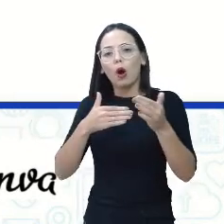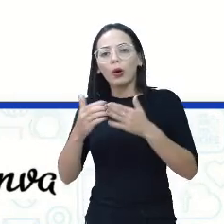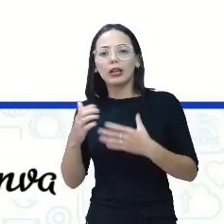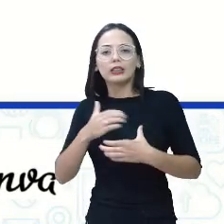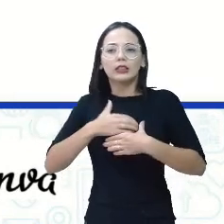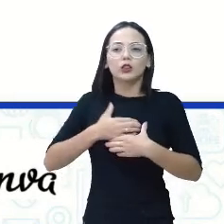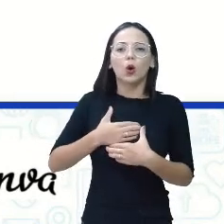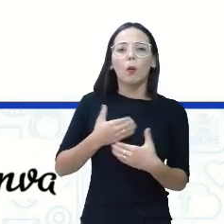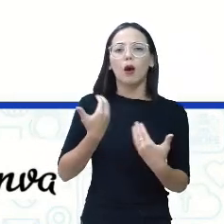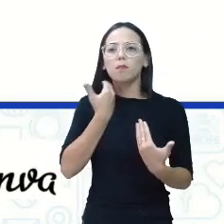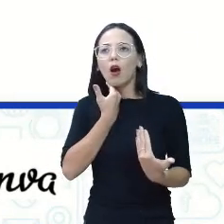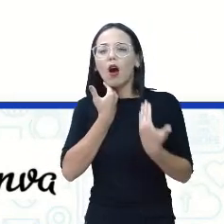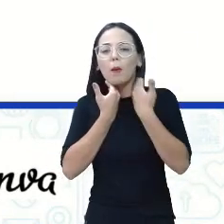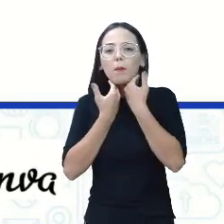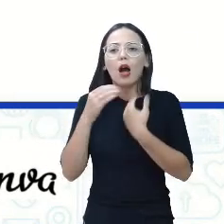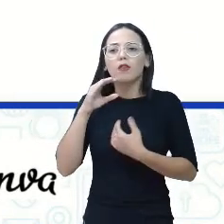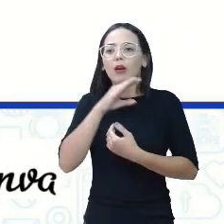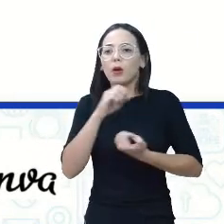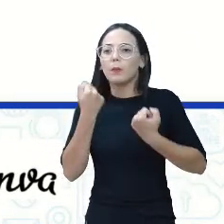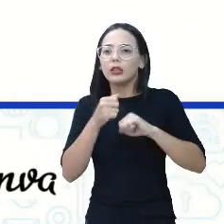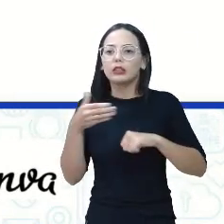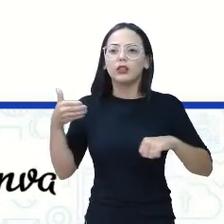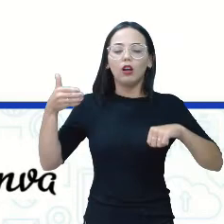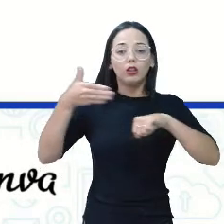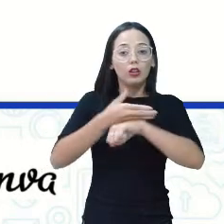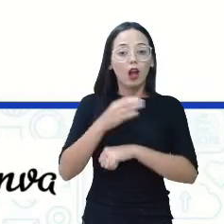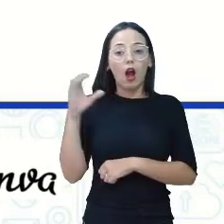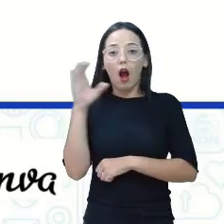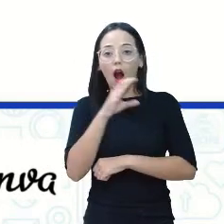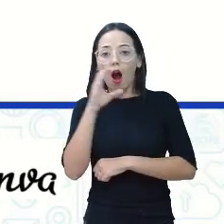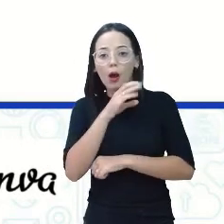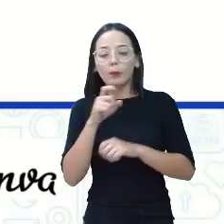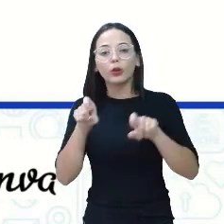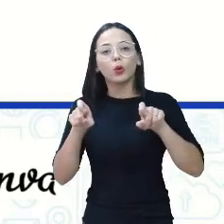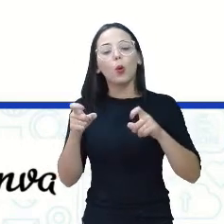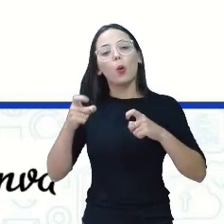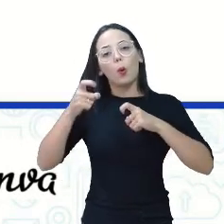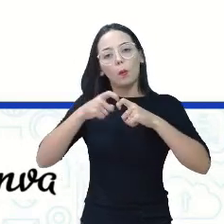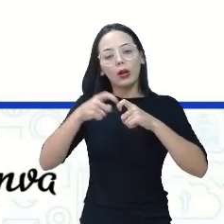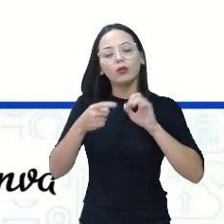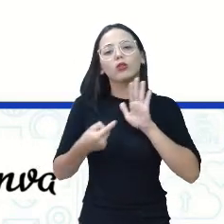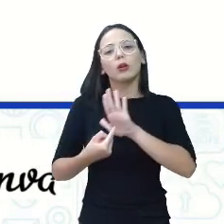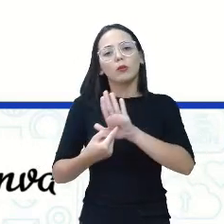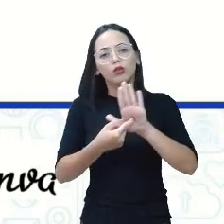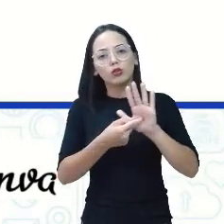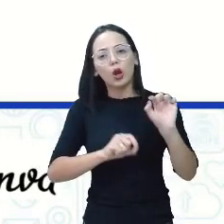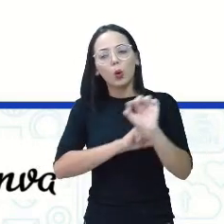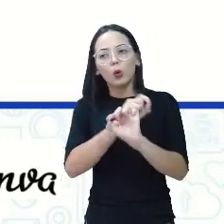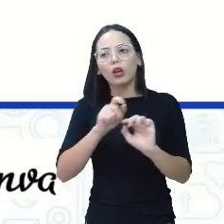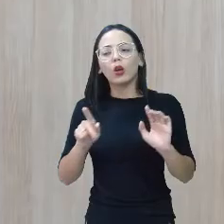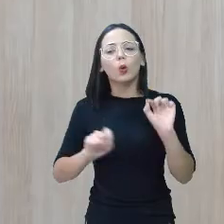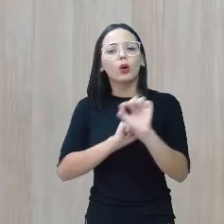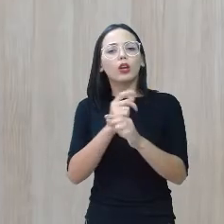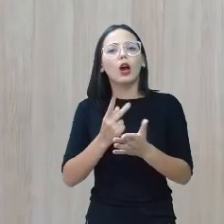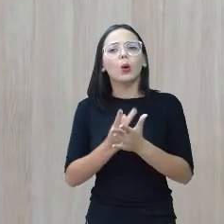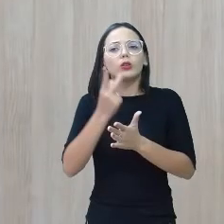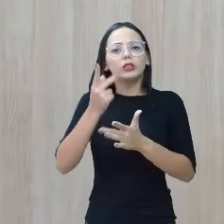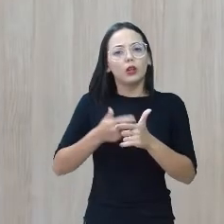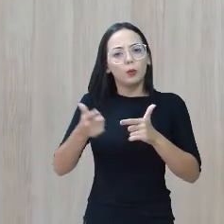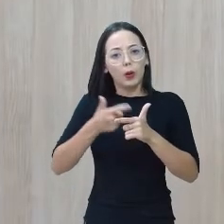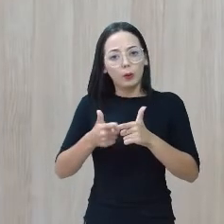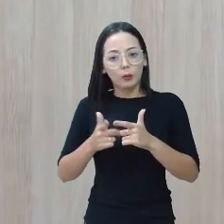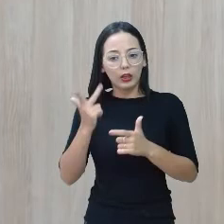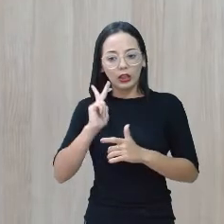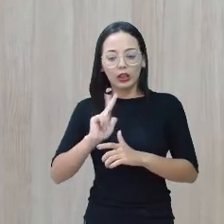de febre ou calafrio, deve-se procurar imediatamente o médico e mostrar realmente que está acontecendo alguma coisa que